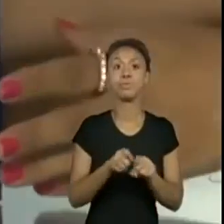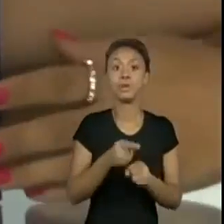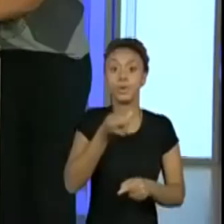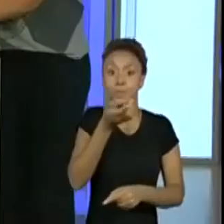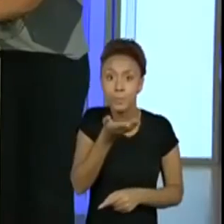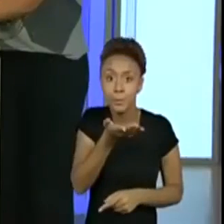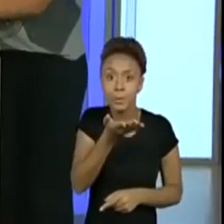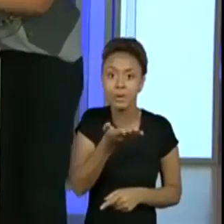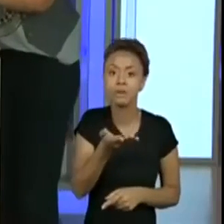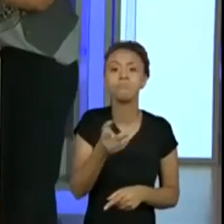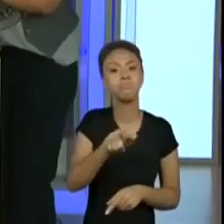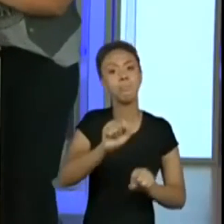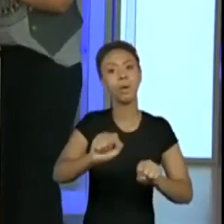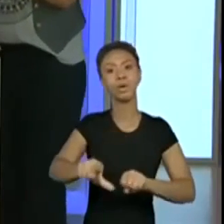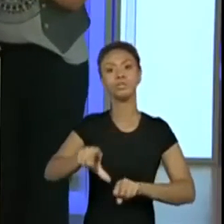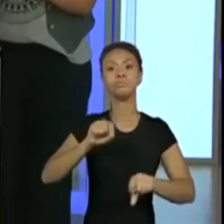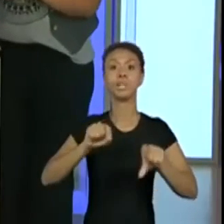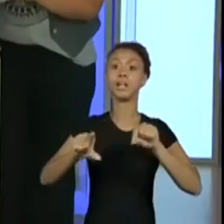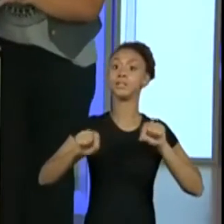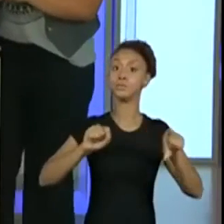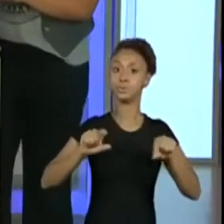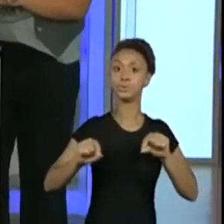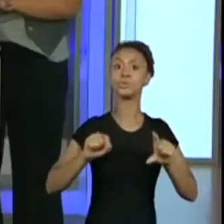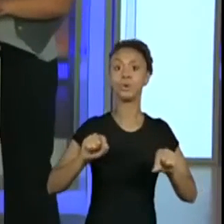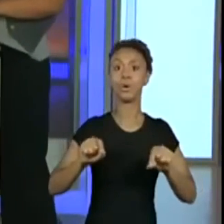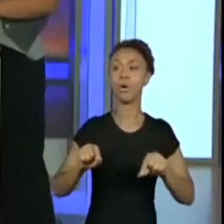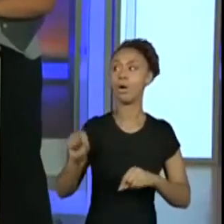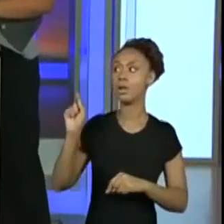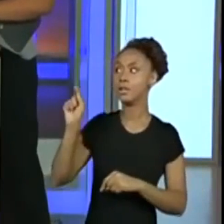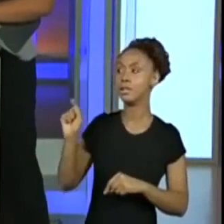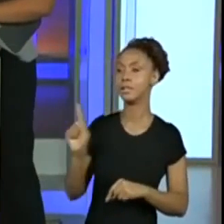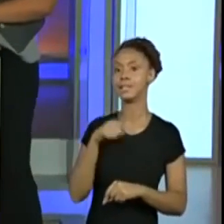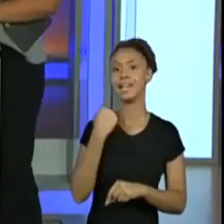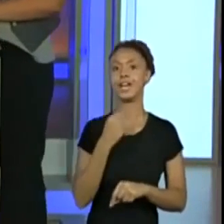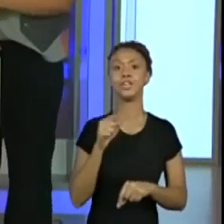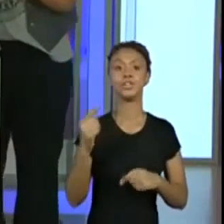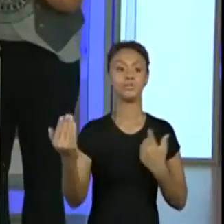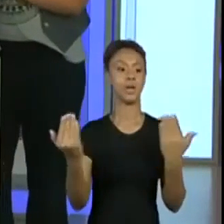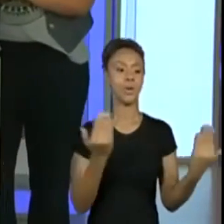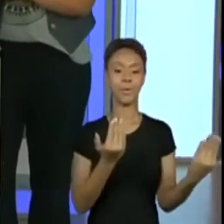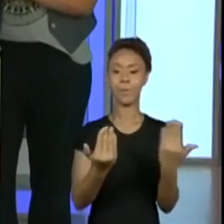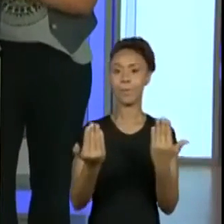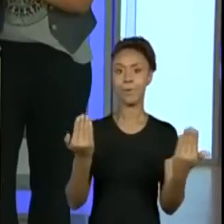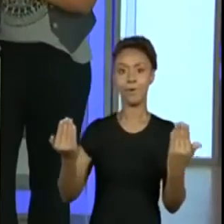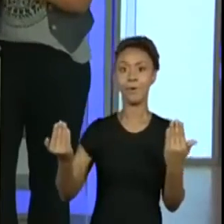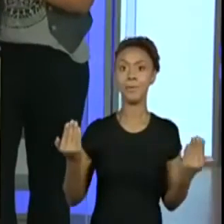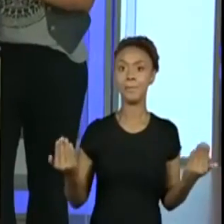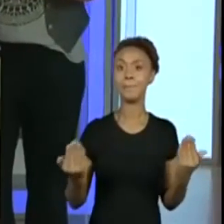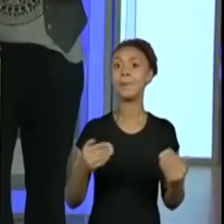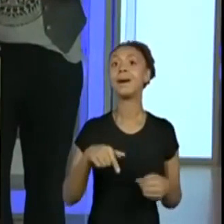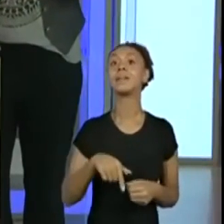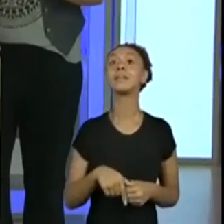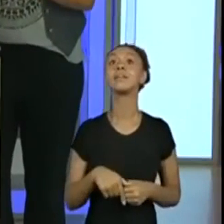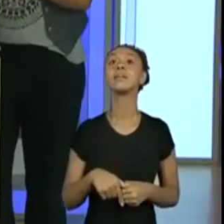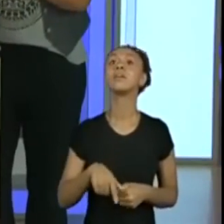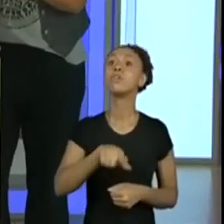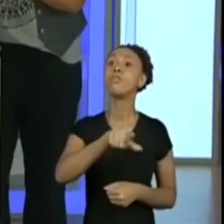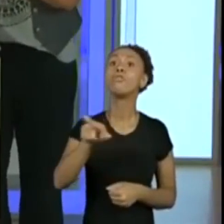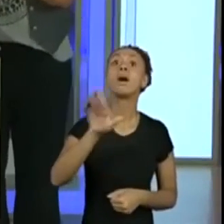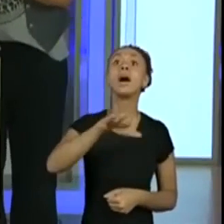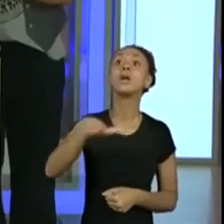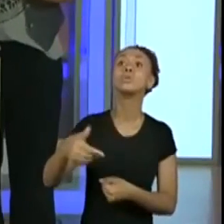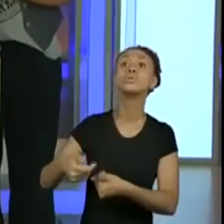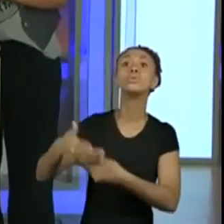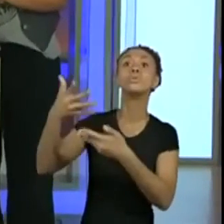Então, escolham dentro dessa lista para a gente poder comparar nos supermercados. Coloca aí, ó. Tô sentindo falta do nome dos alunos,